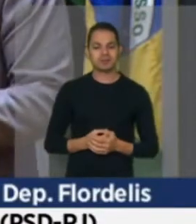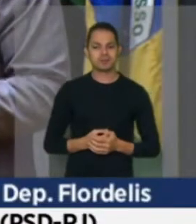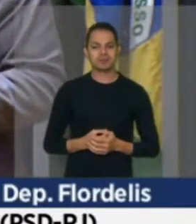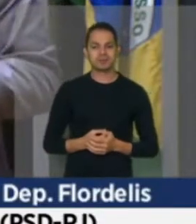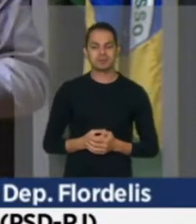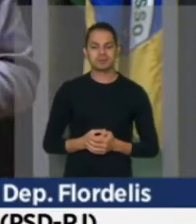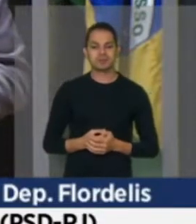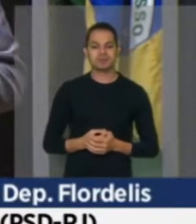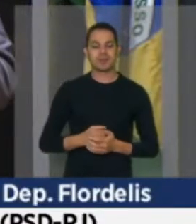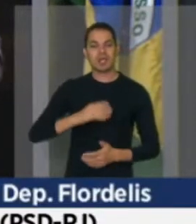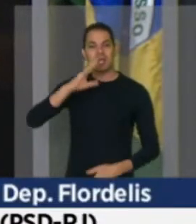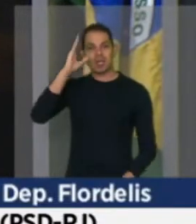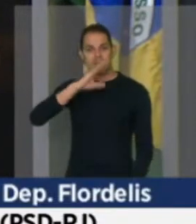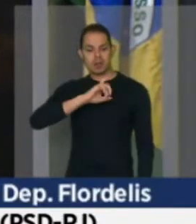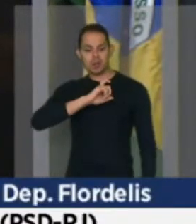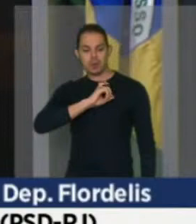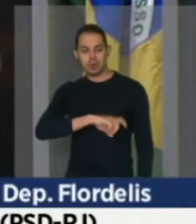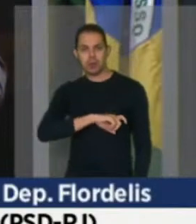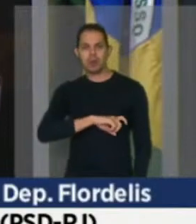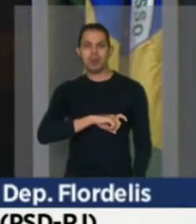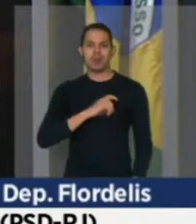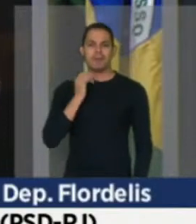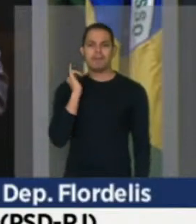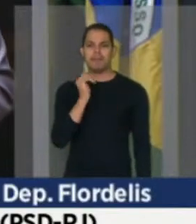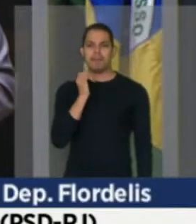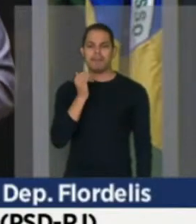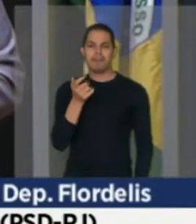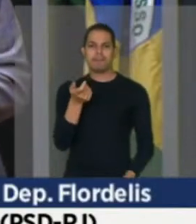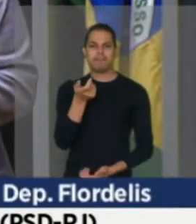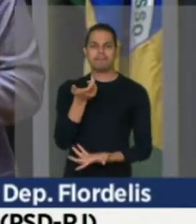Essa cruel novela, ela